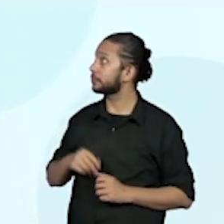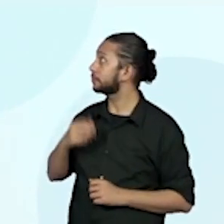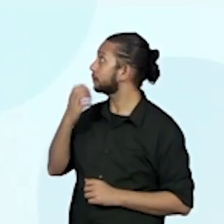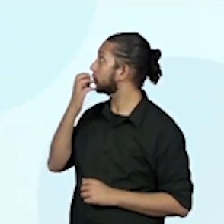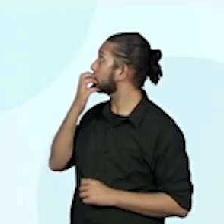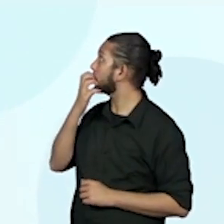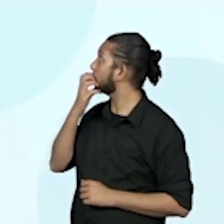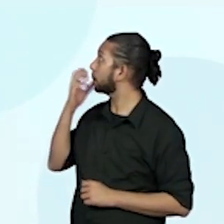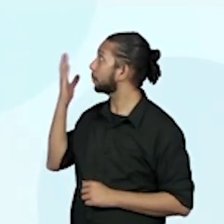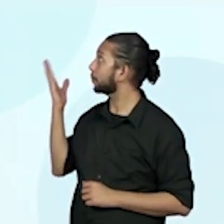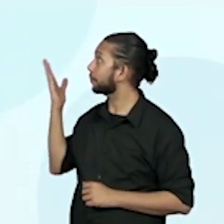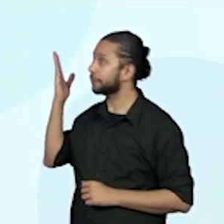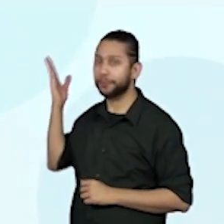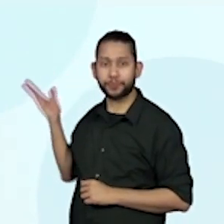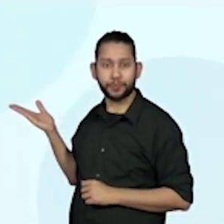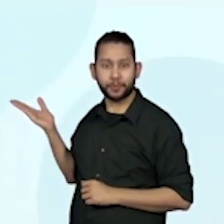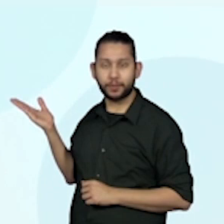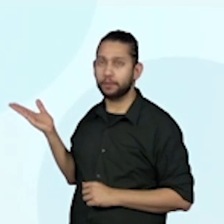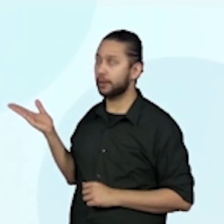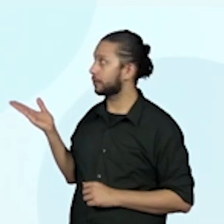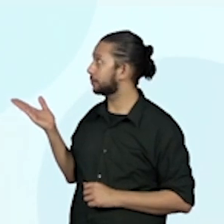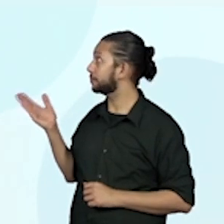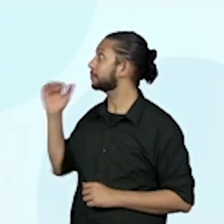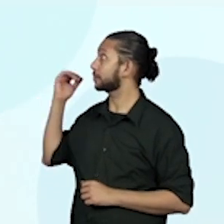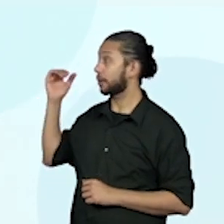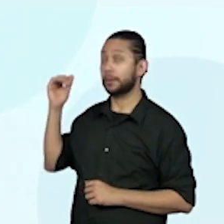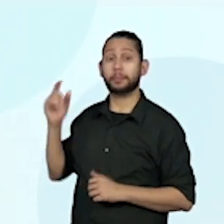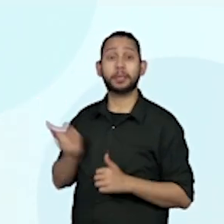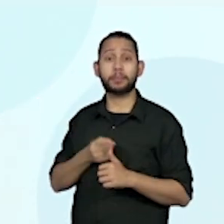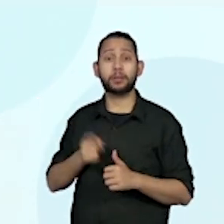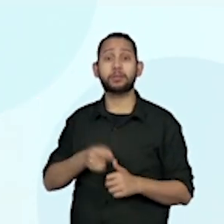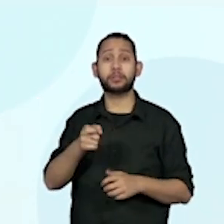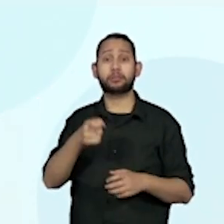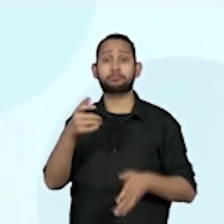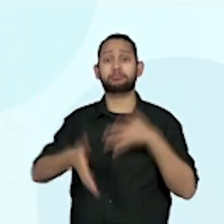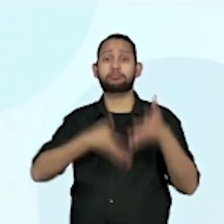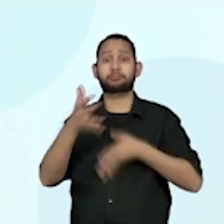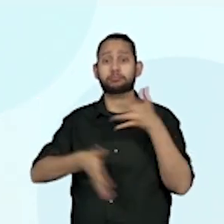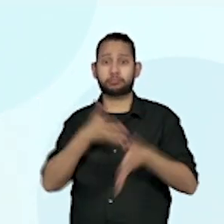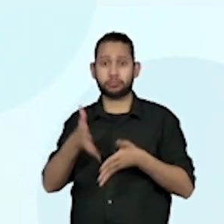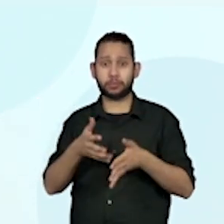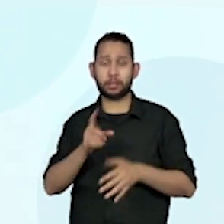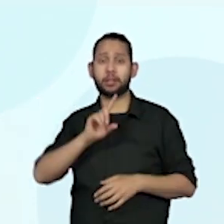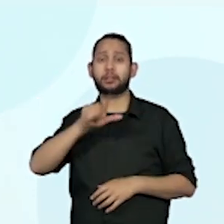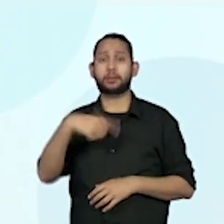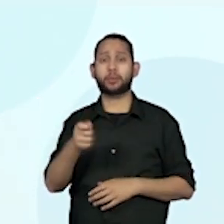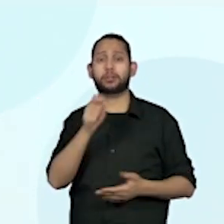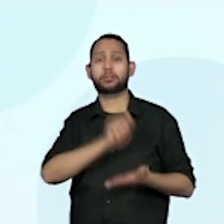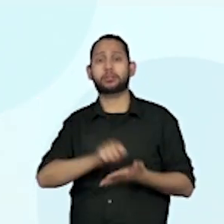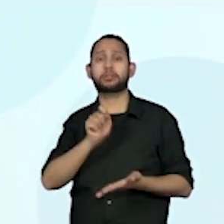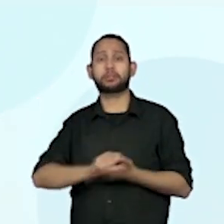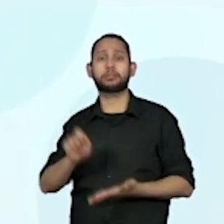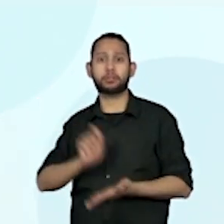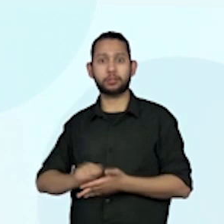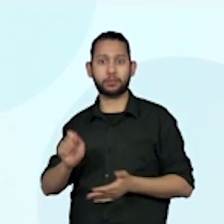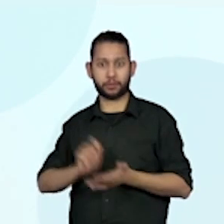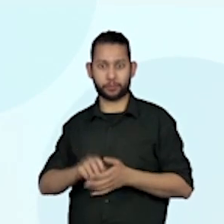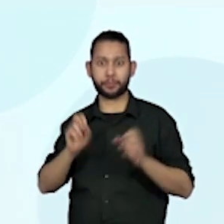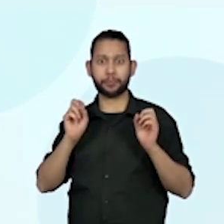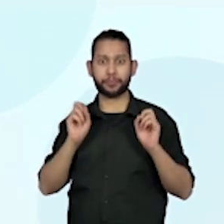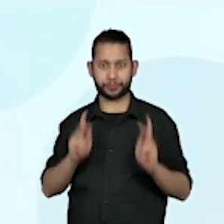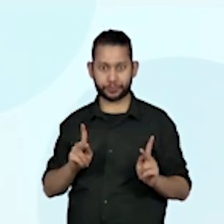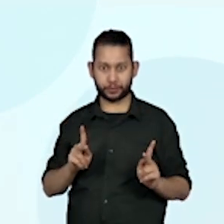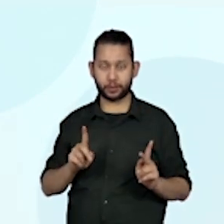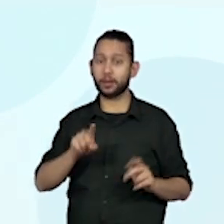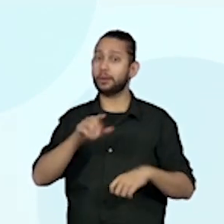certo? Então, eu quero que o primeiro movimento seja ler em voz alta. Vocês vão ler em voz alta na casa de vocês e eu vou ler aqui para vocês. E depois